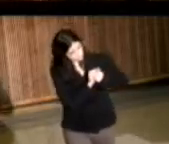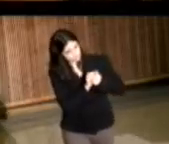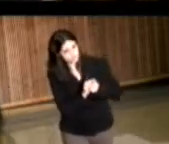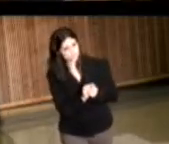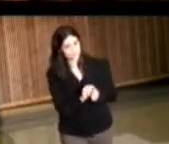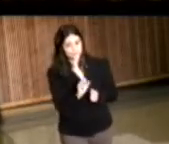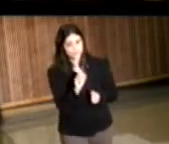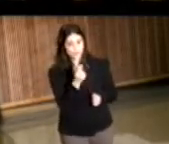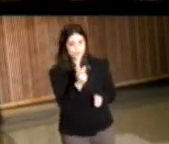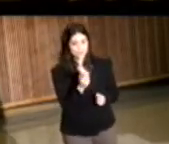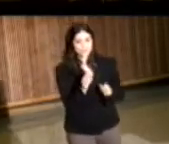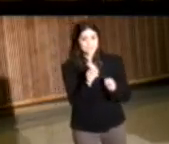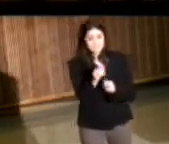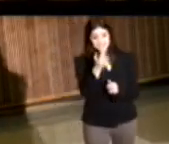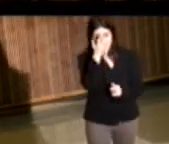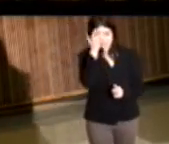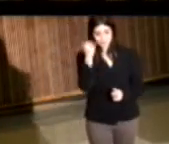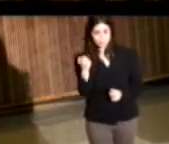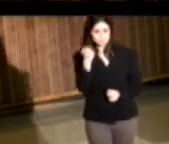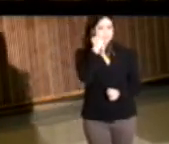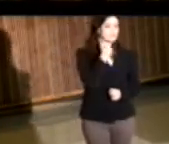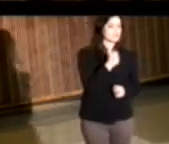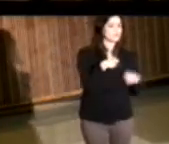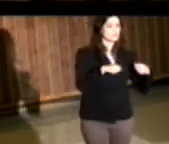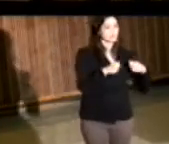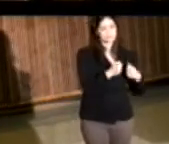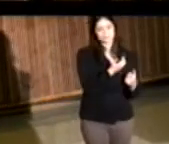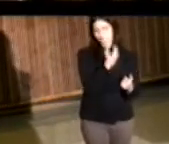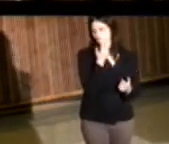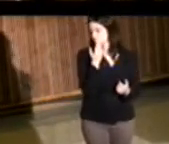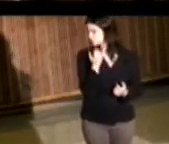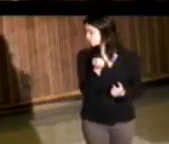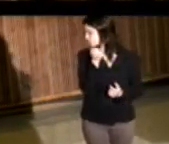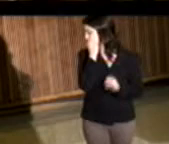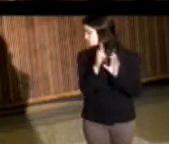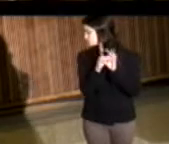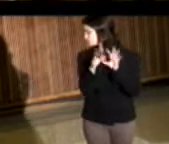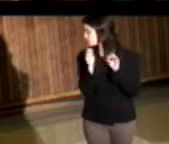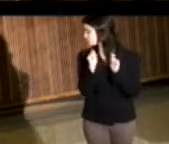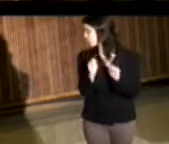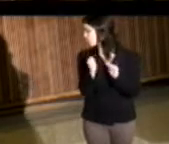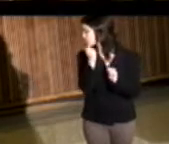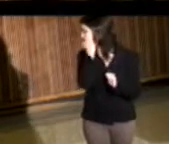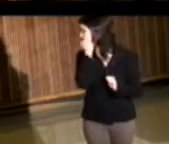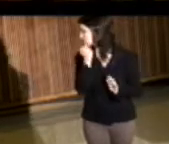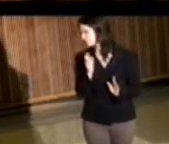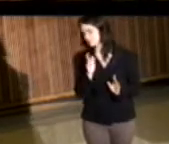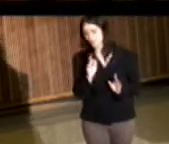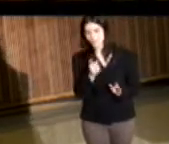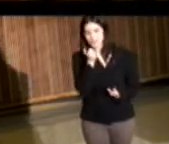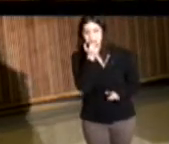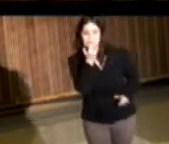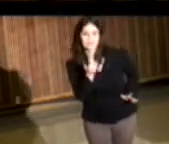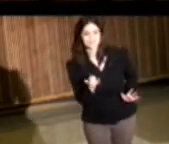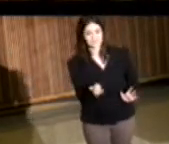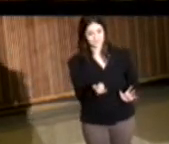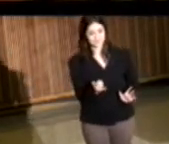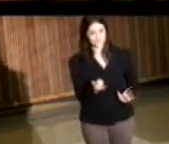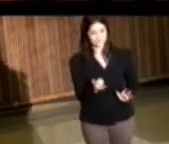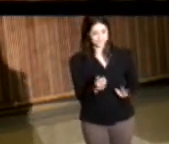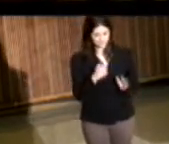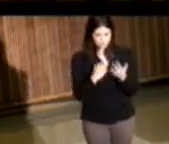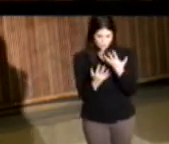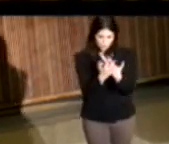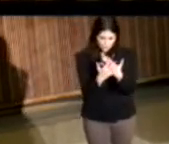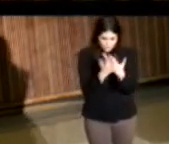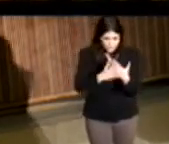batam na minha cara de um lado, porque eu vou ter que exercitar, Senhor. É verdade, não estou brincando. Eu acho